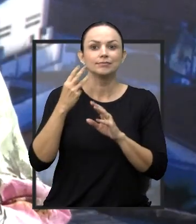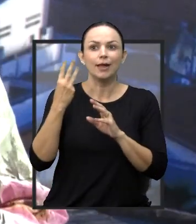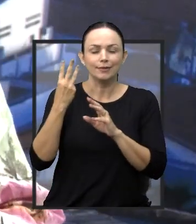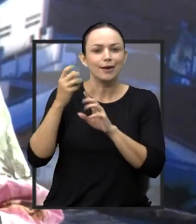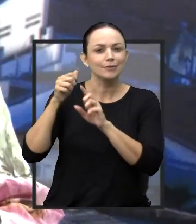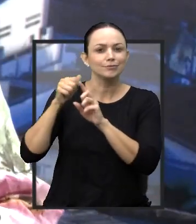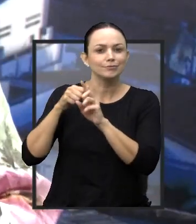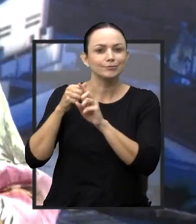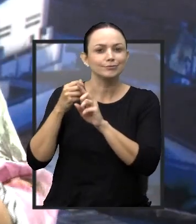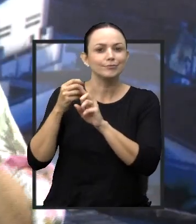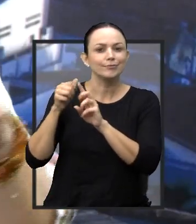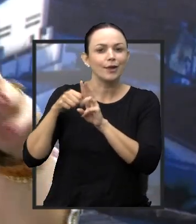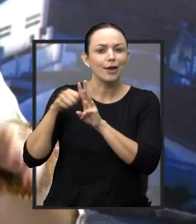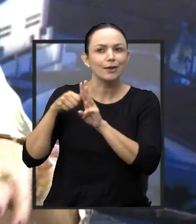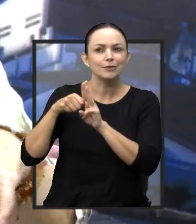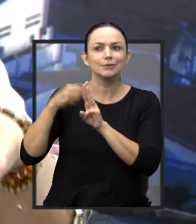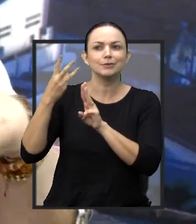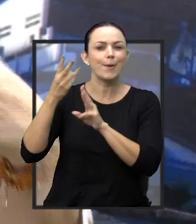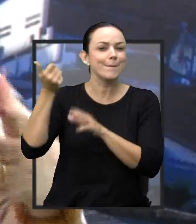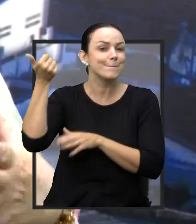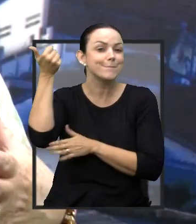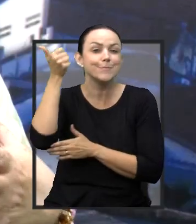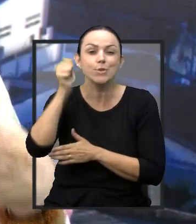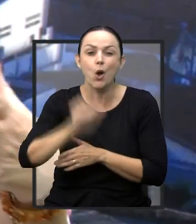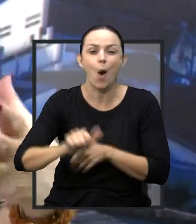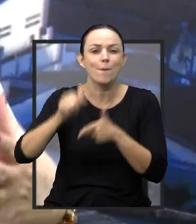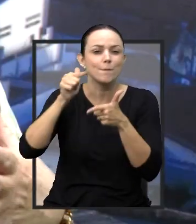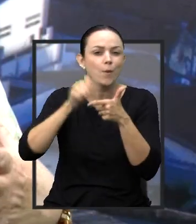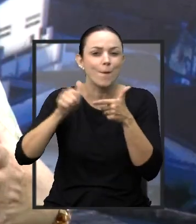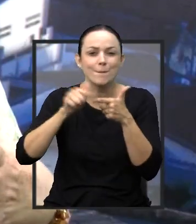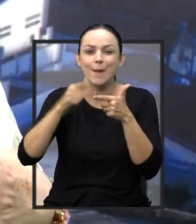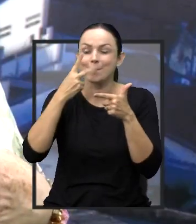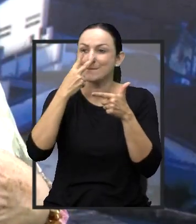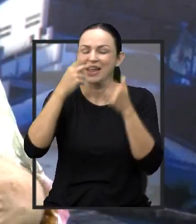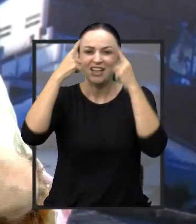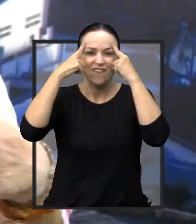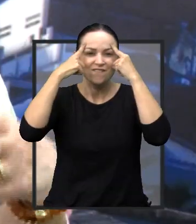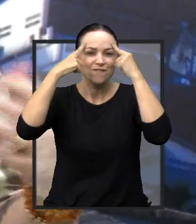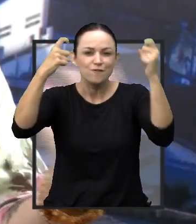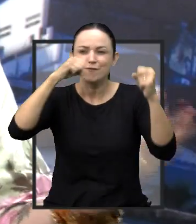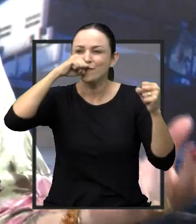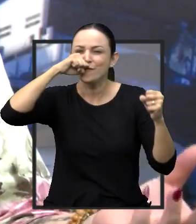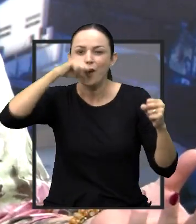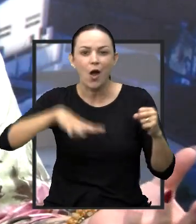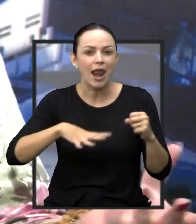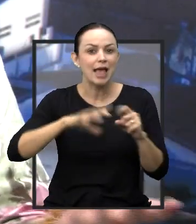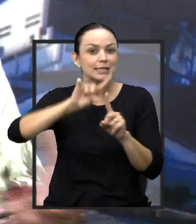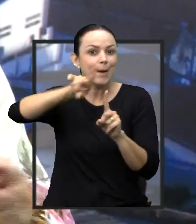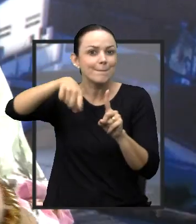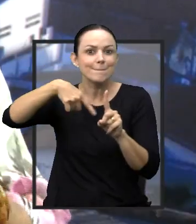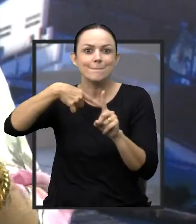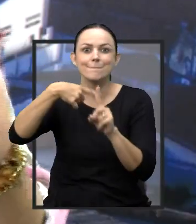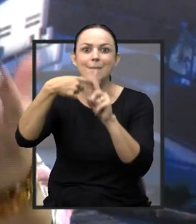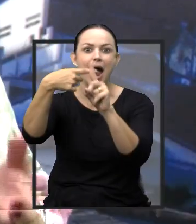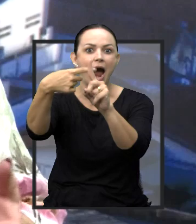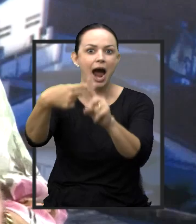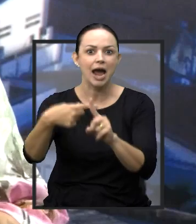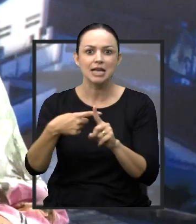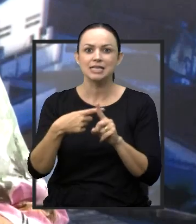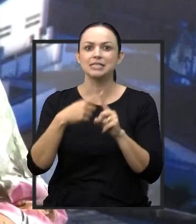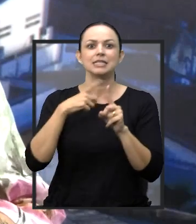cenário de todos. Parece que a violência está se intensificando, não só em quantidade, mas como